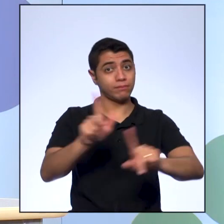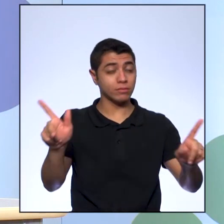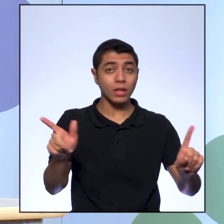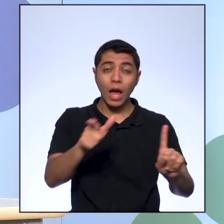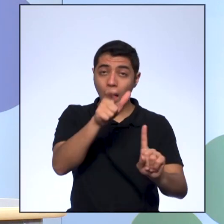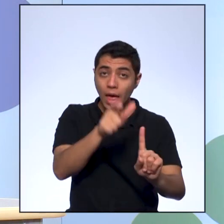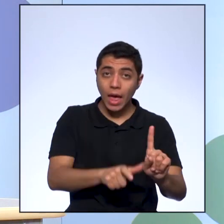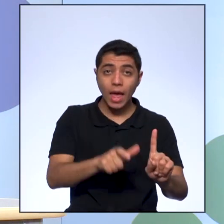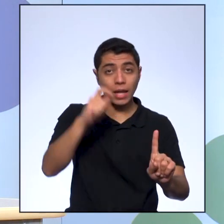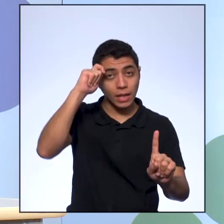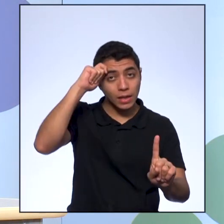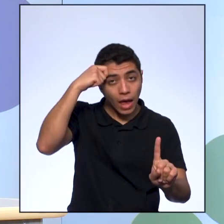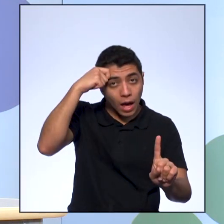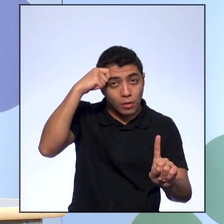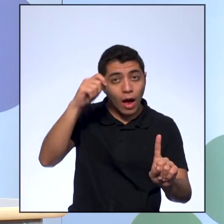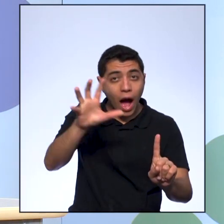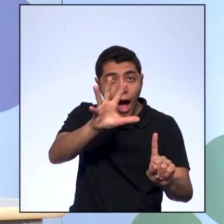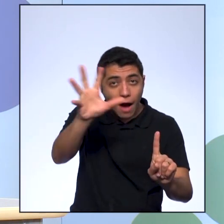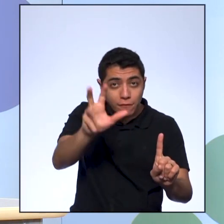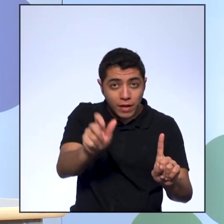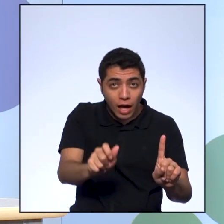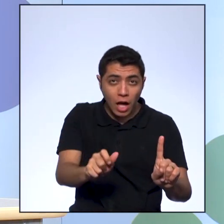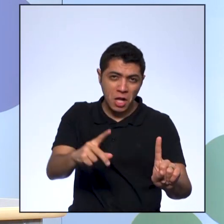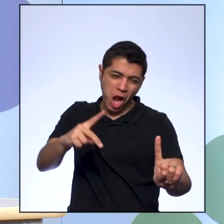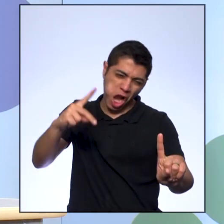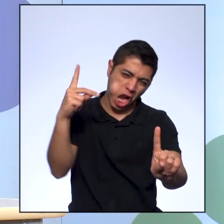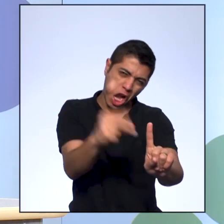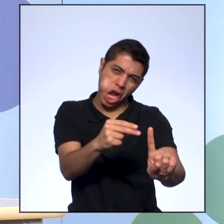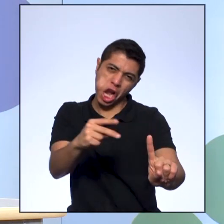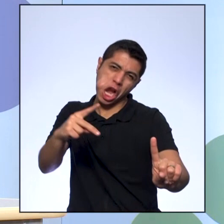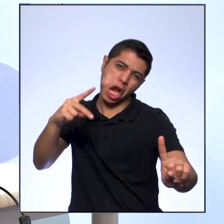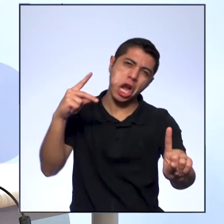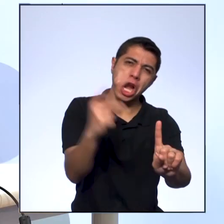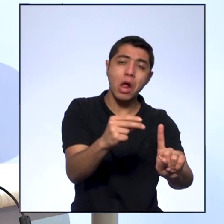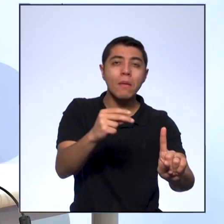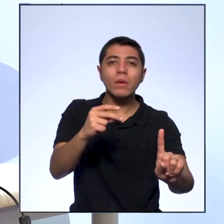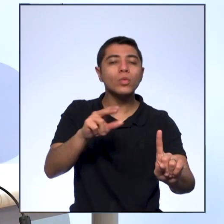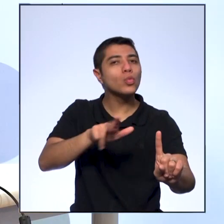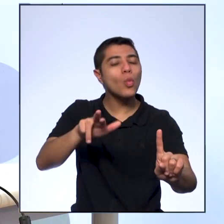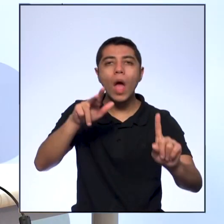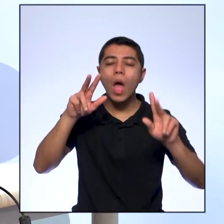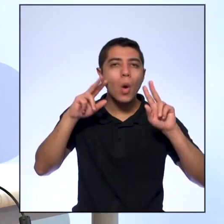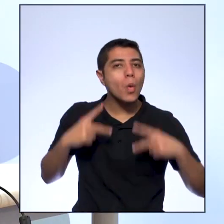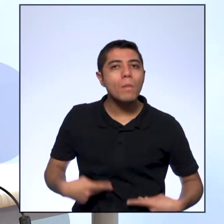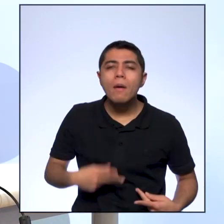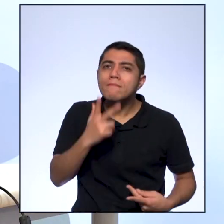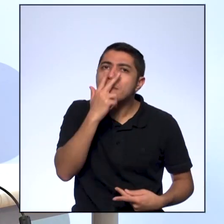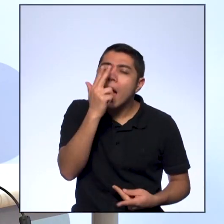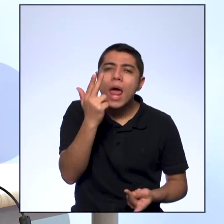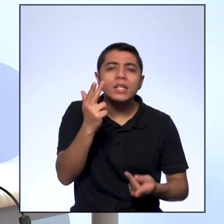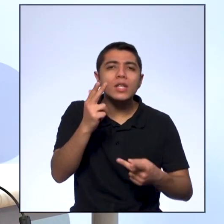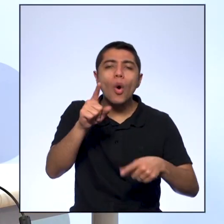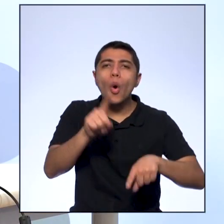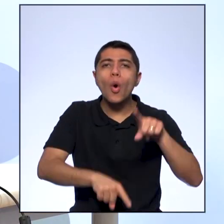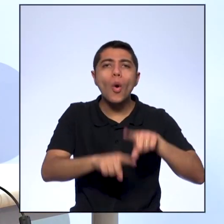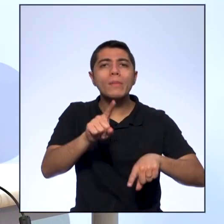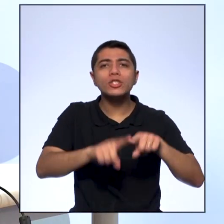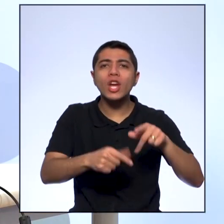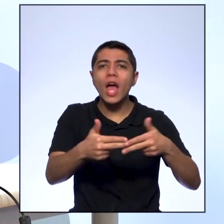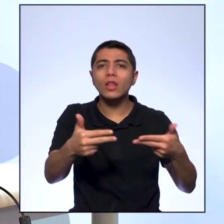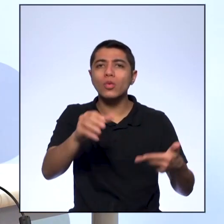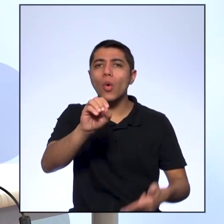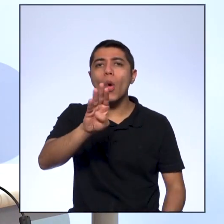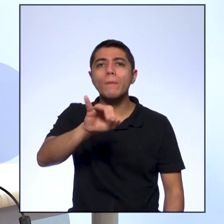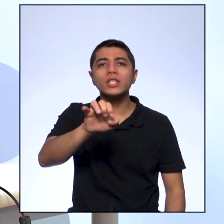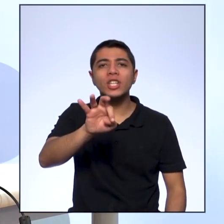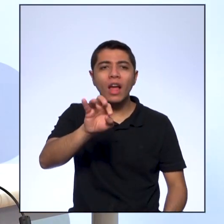escravo egípcio, não, ele tinha até alguns direitos. Perfeito, é isso mesmo. Então, ele poderia até sair da condição de escravizado, dependendo do contexto.